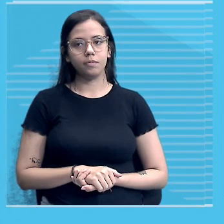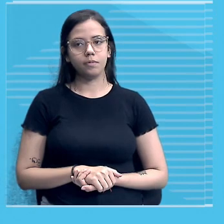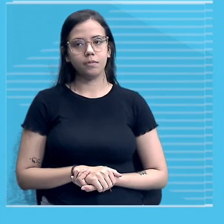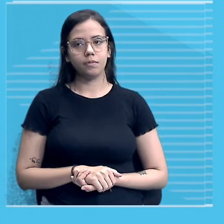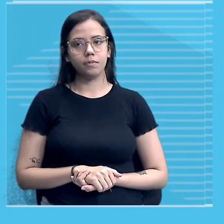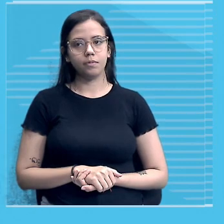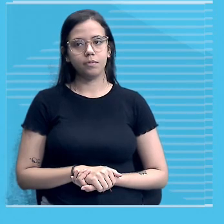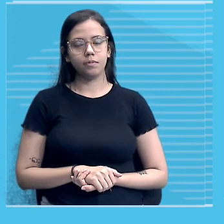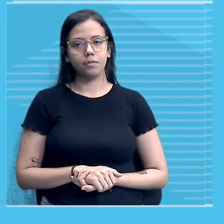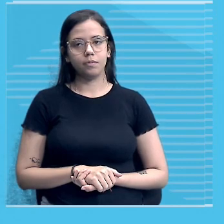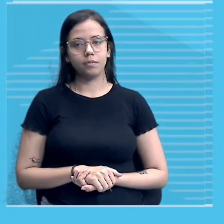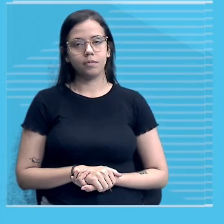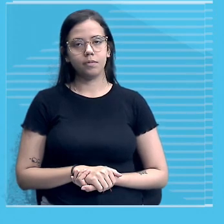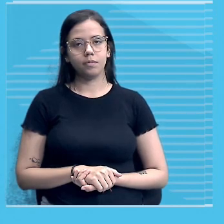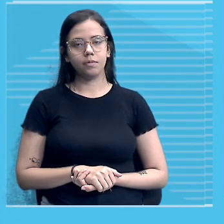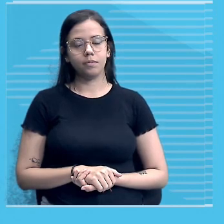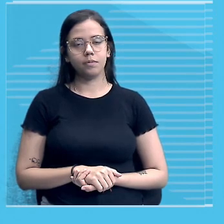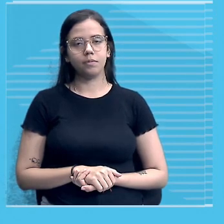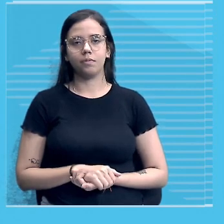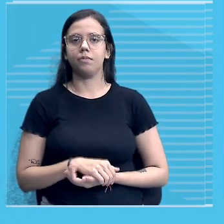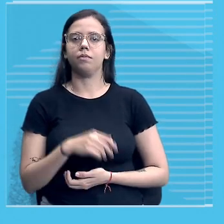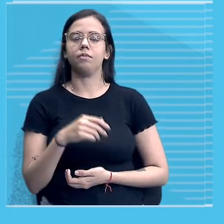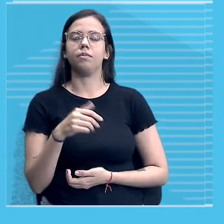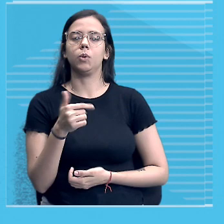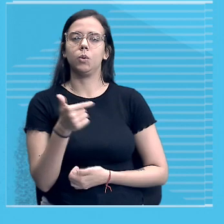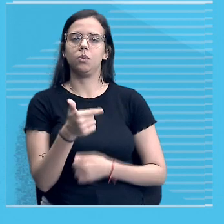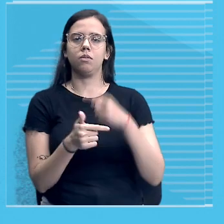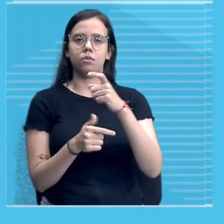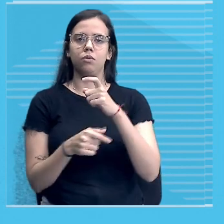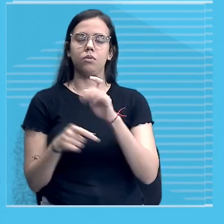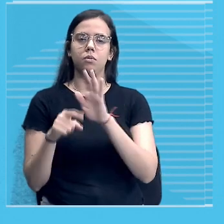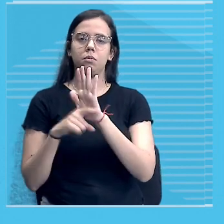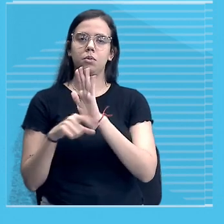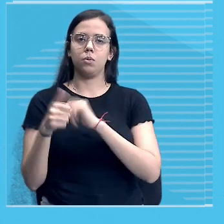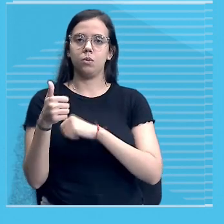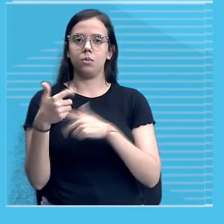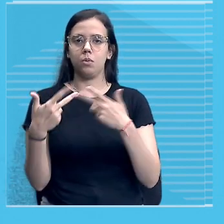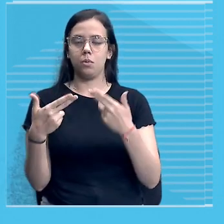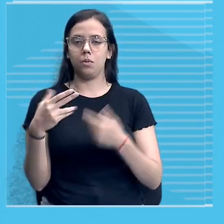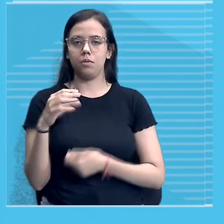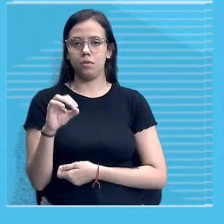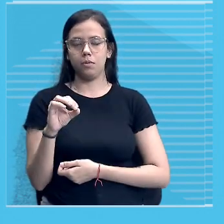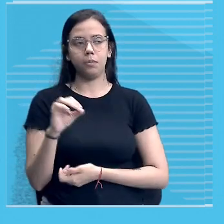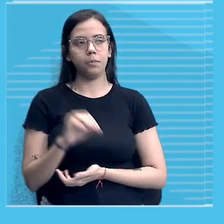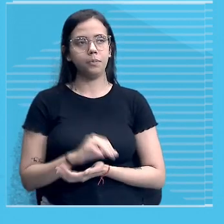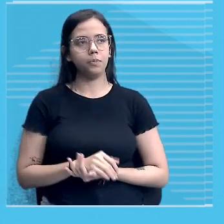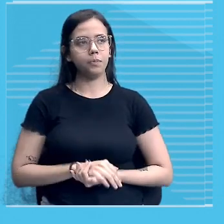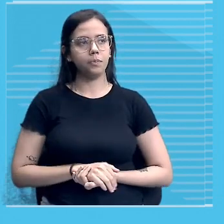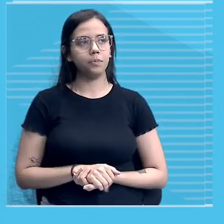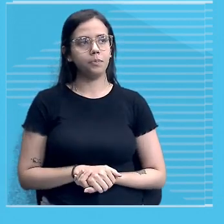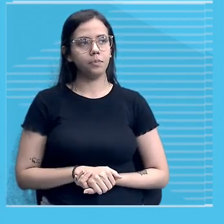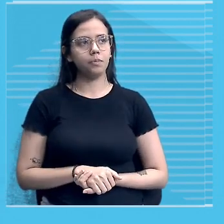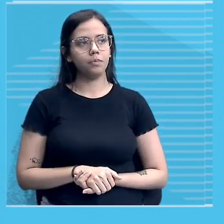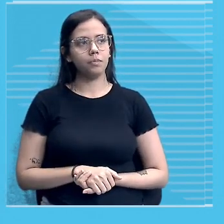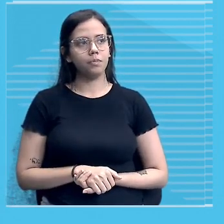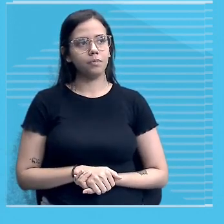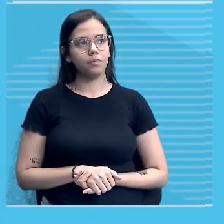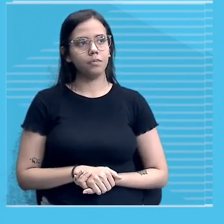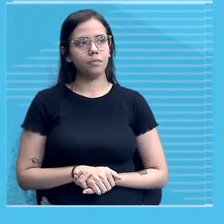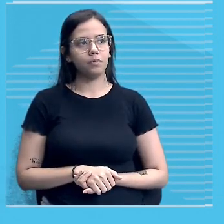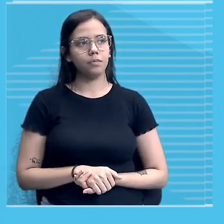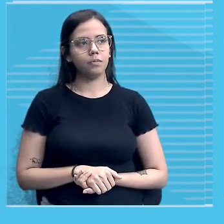bom então 2 elevado a x - 1 = 0 tá compõem a comigo